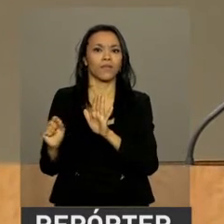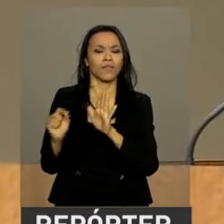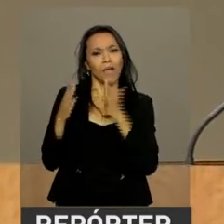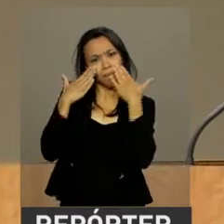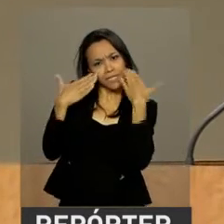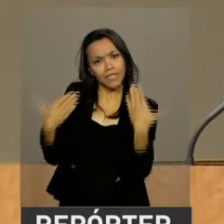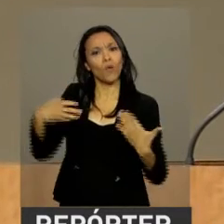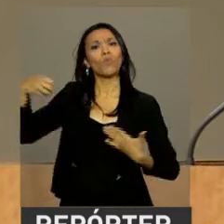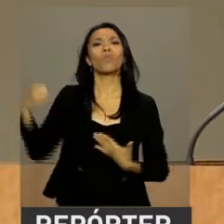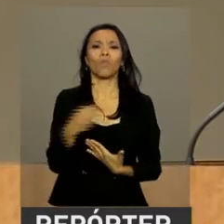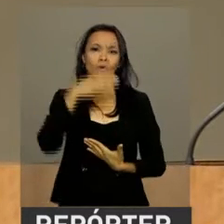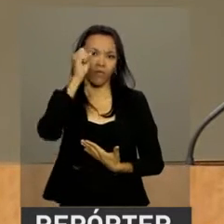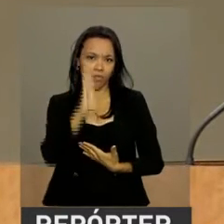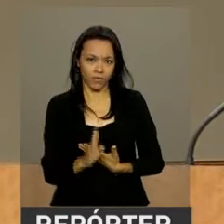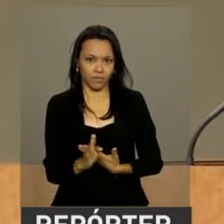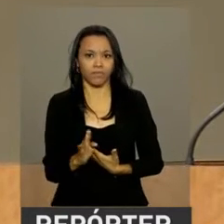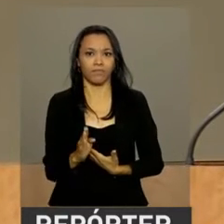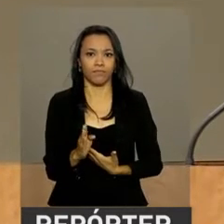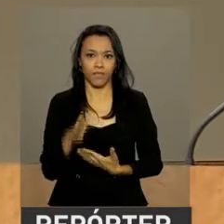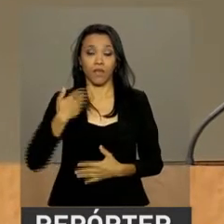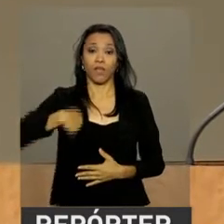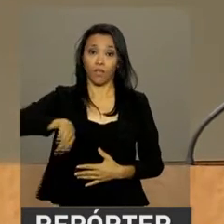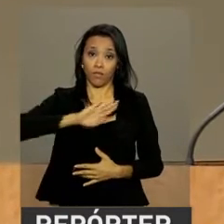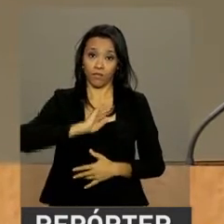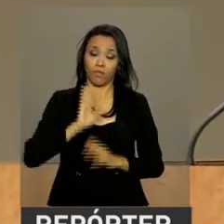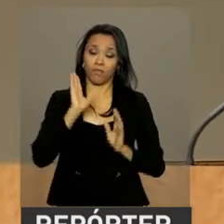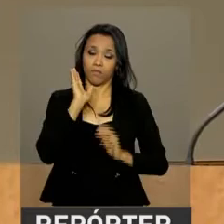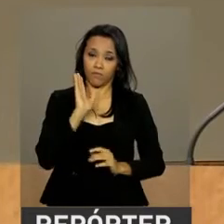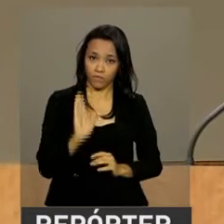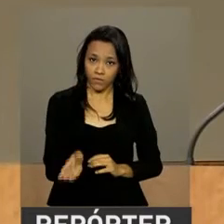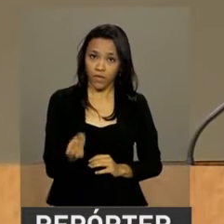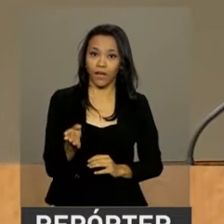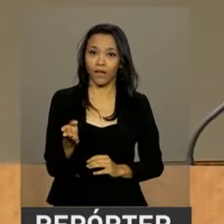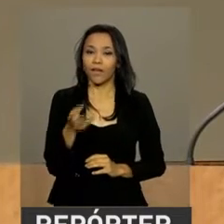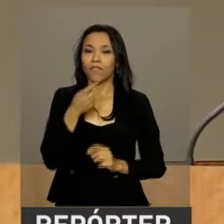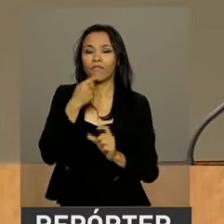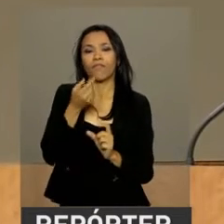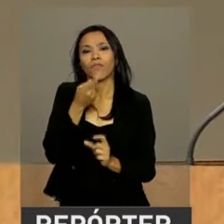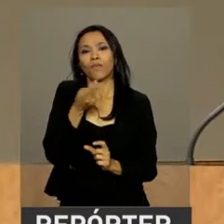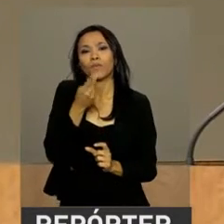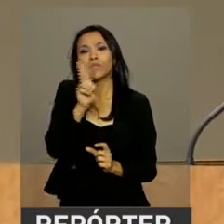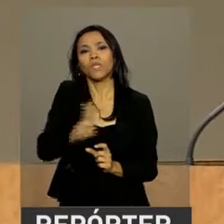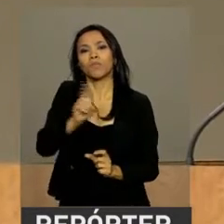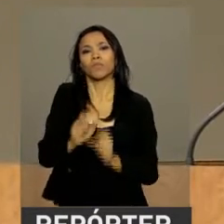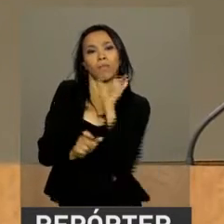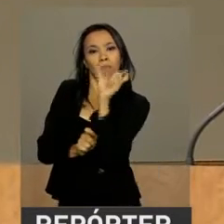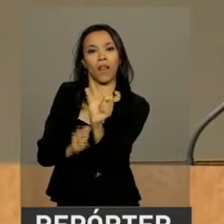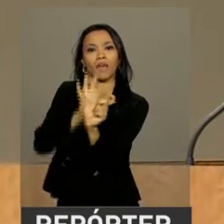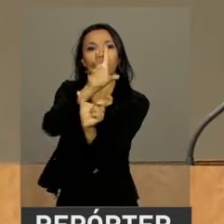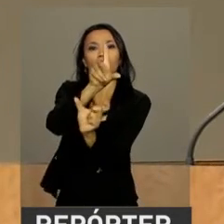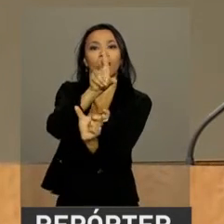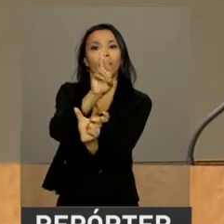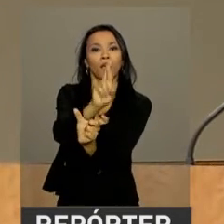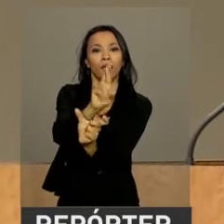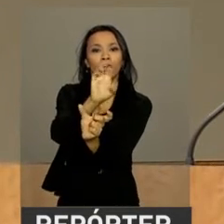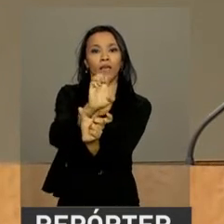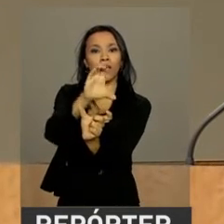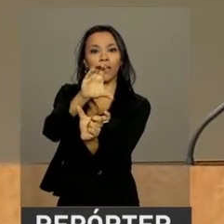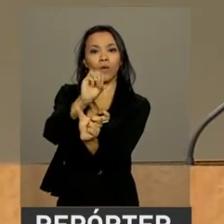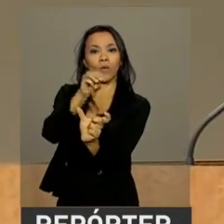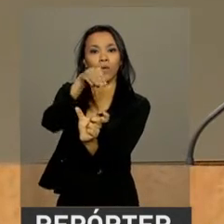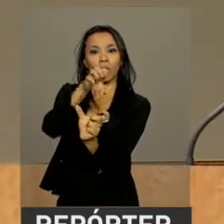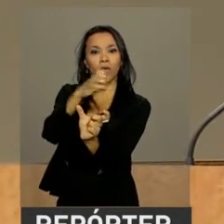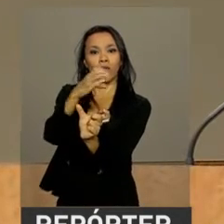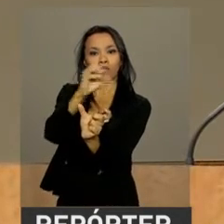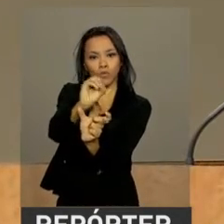novo Brasil. Nós até utilizamos a expressão recomeço para